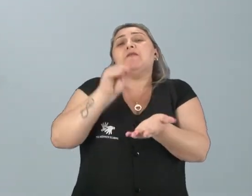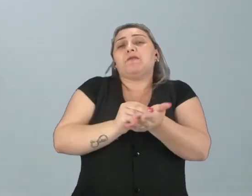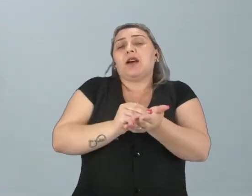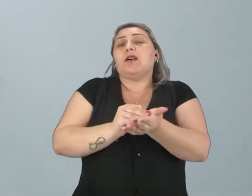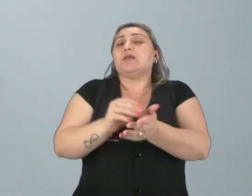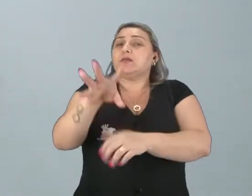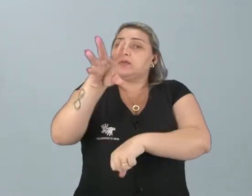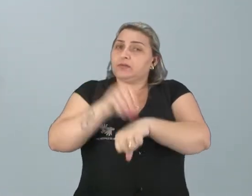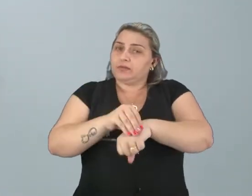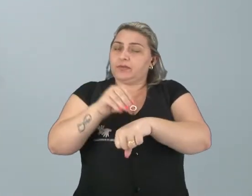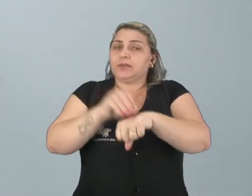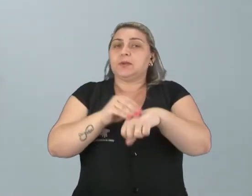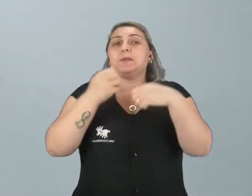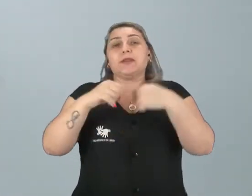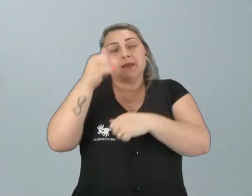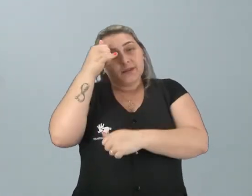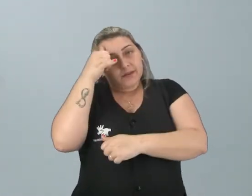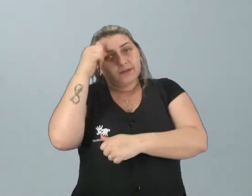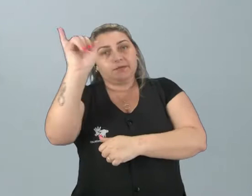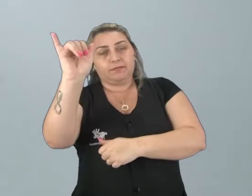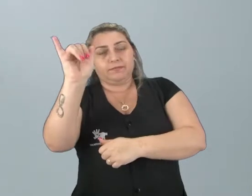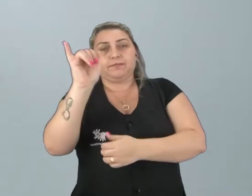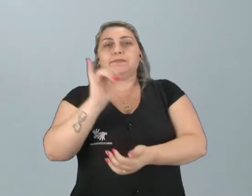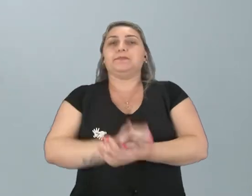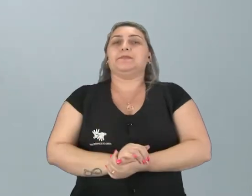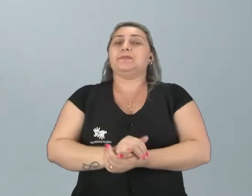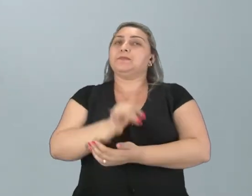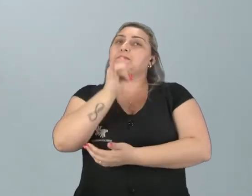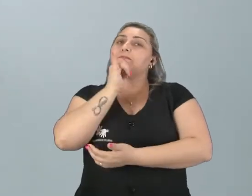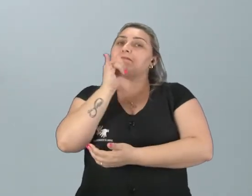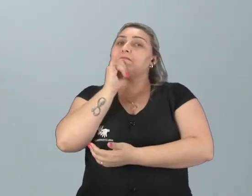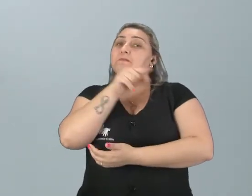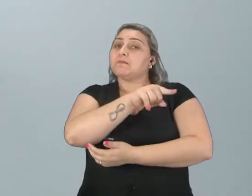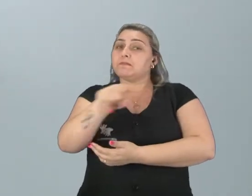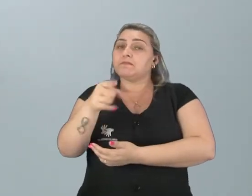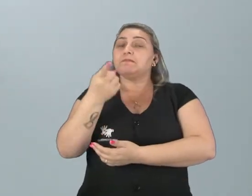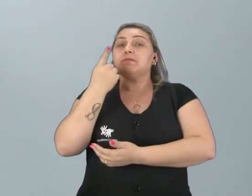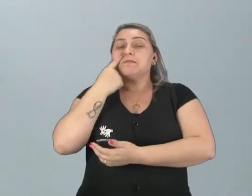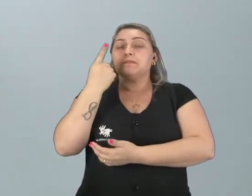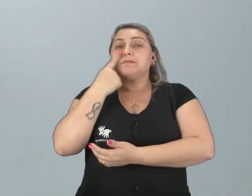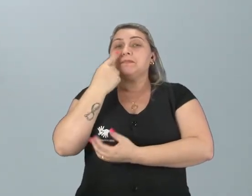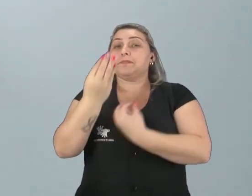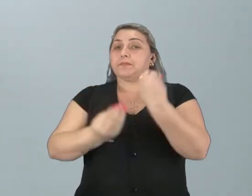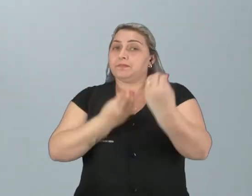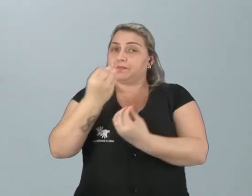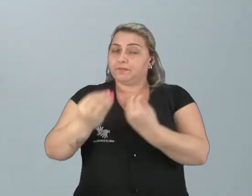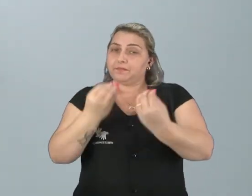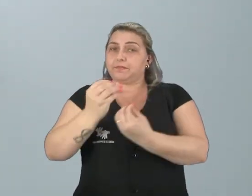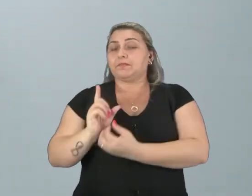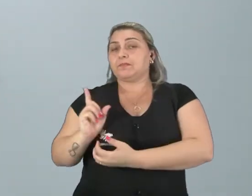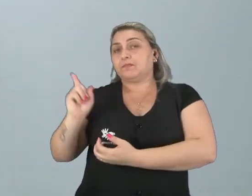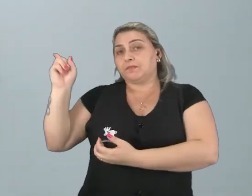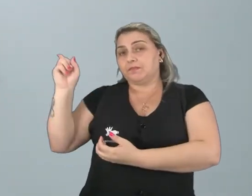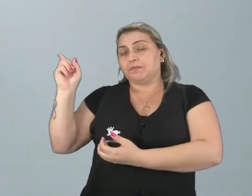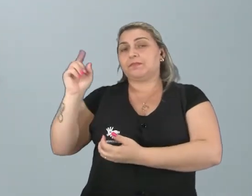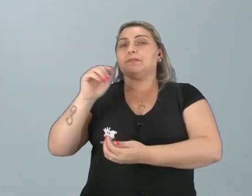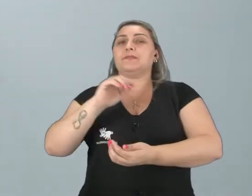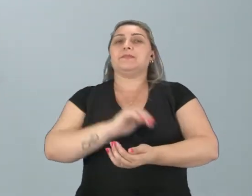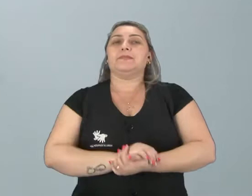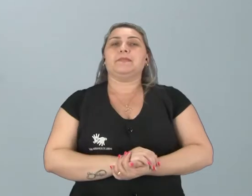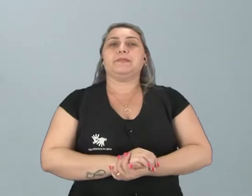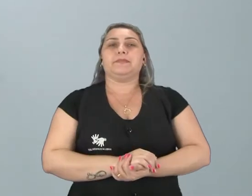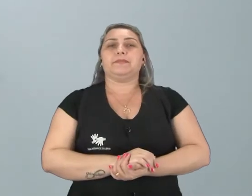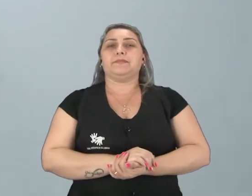como vício deve ser evitado. Vamos para um exemplo para vocês observarem como é o pleonasmo